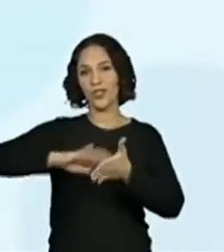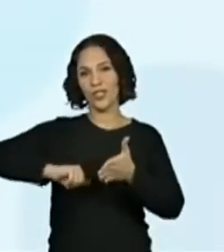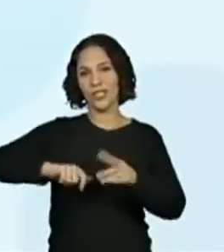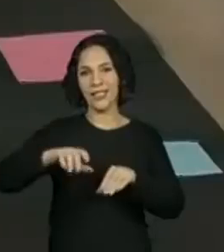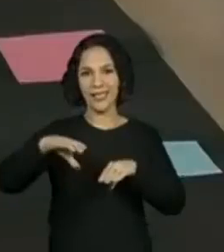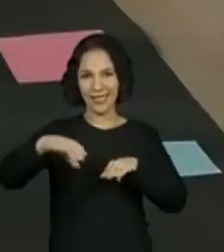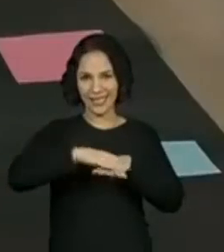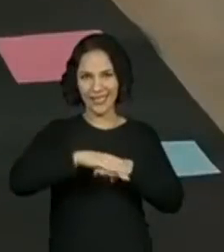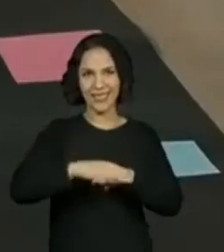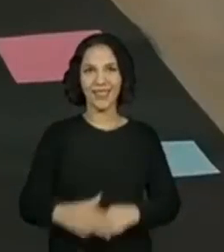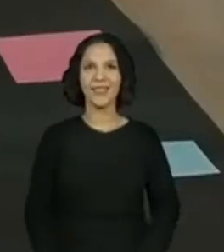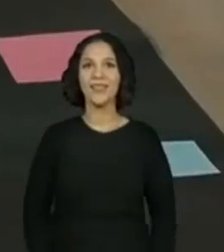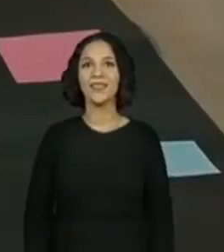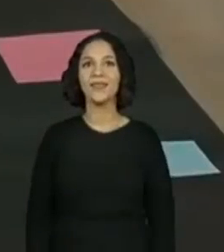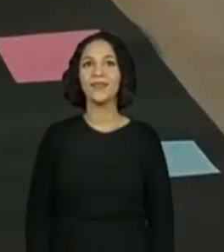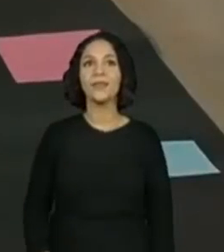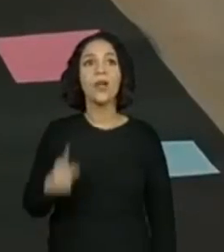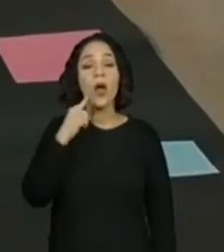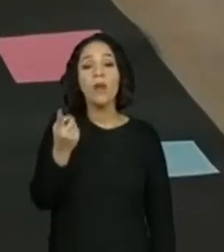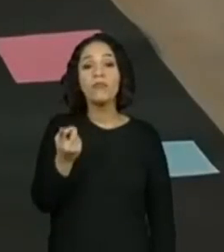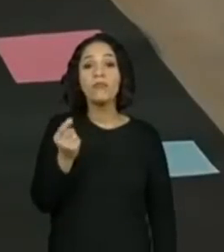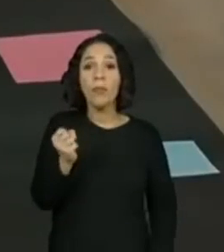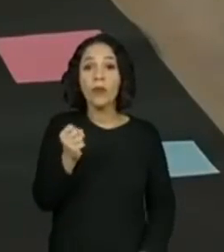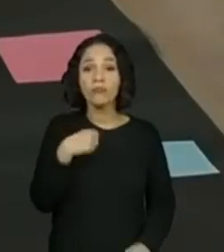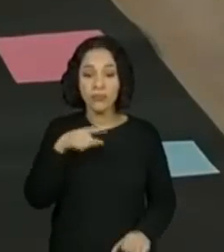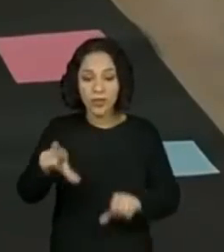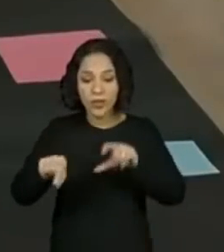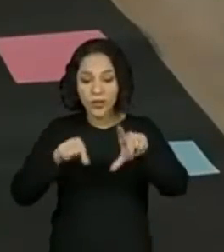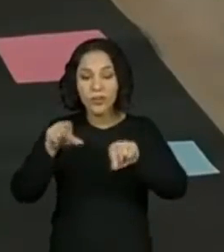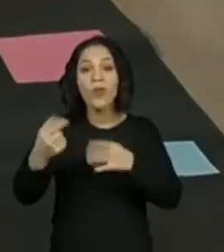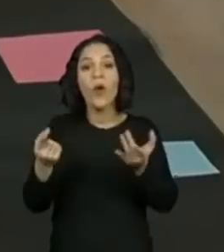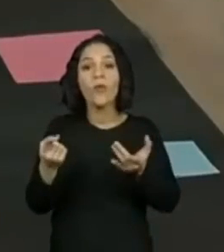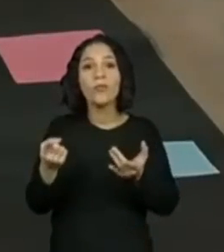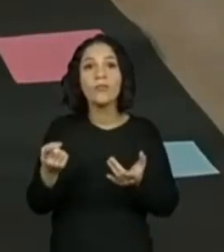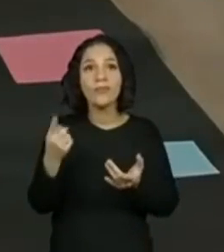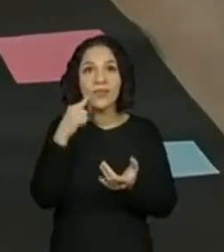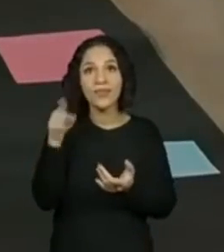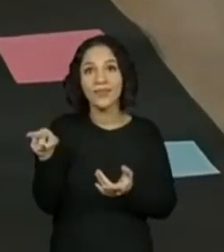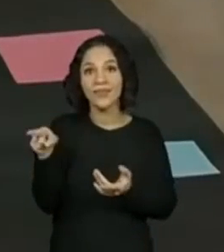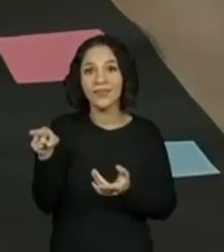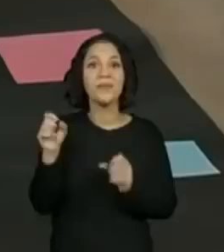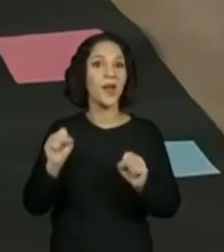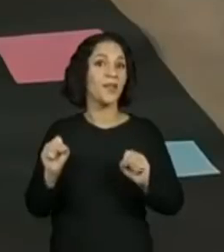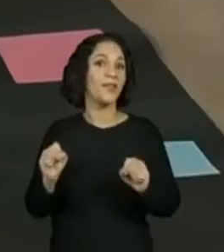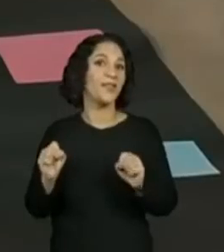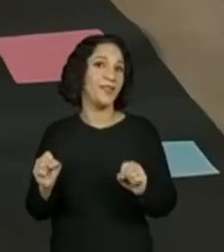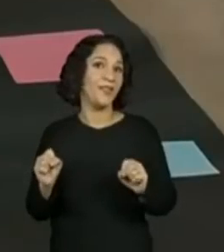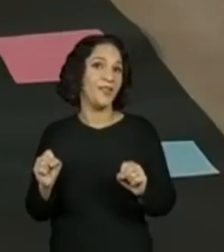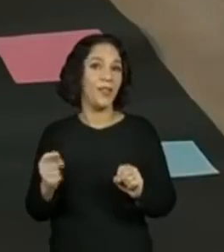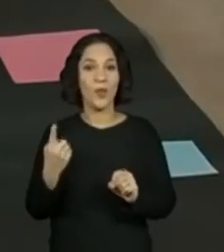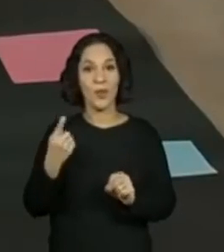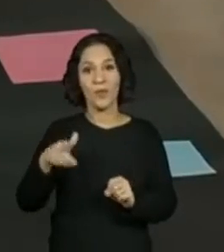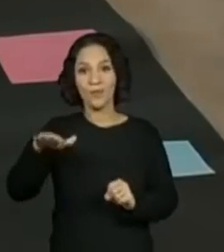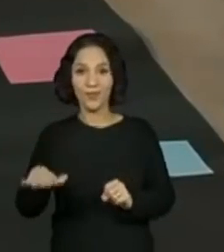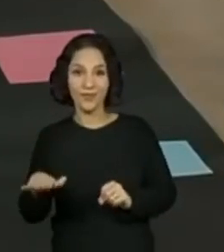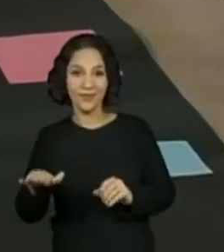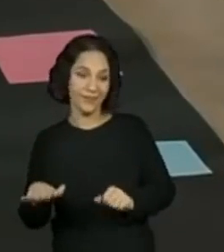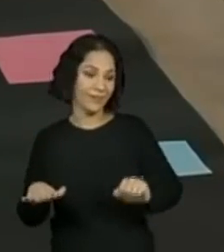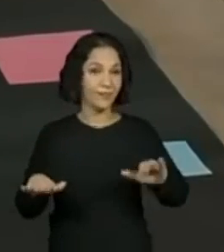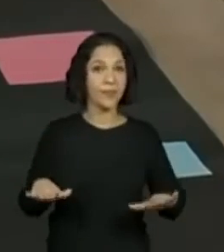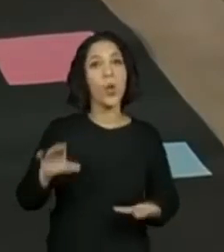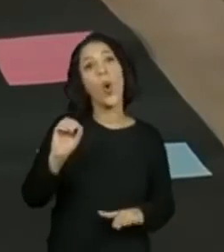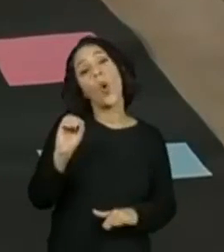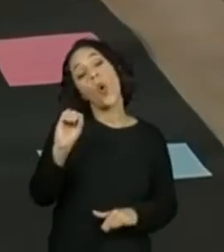retângulo. E aí aqui eu posso pisar, ó, um pé em cada um. Ou